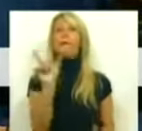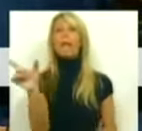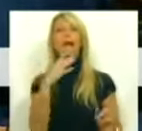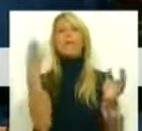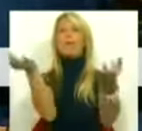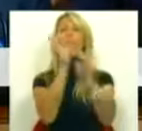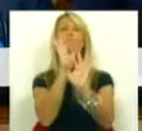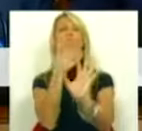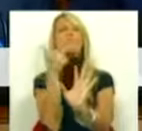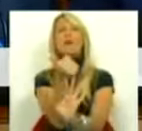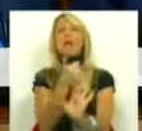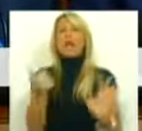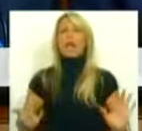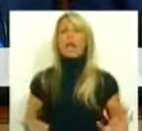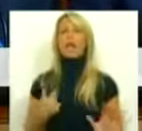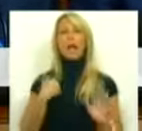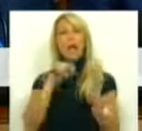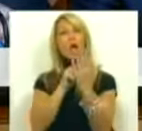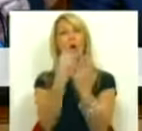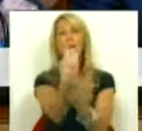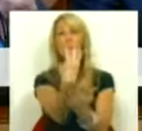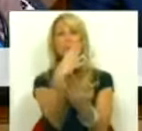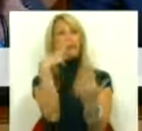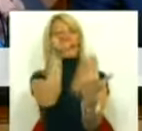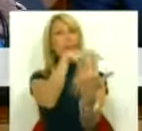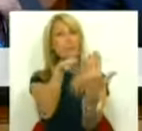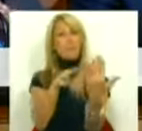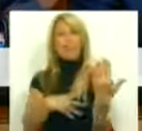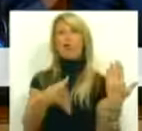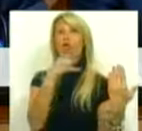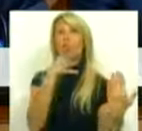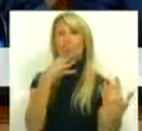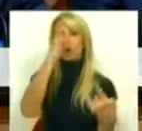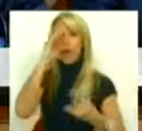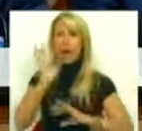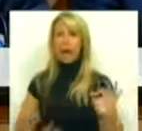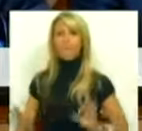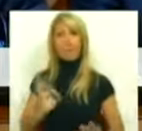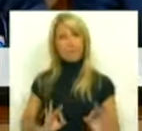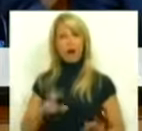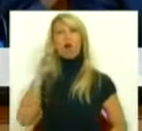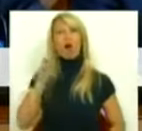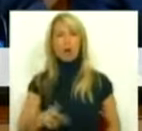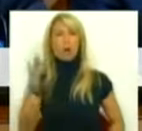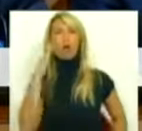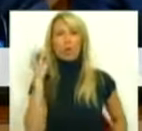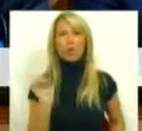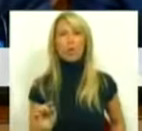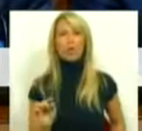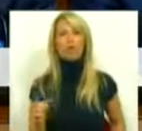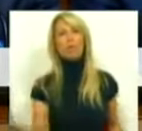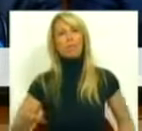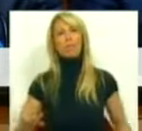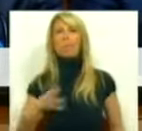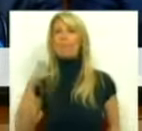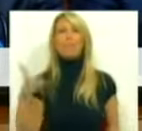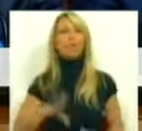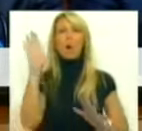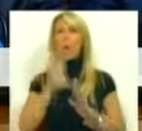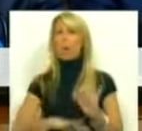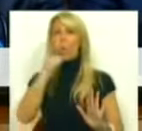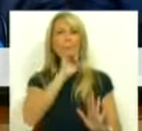do teleponto, do discurso ensaiados, é que, olhando para a frieza dos números, de facto, infelizmente, Portugal não tem